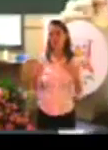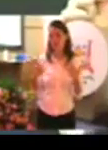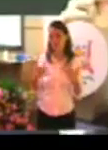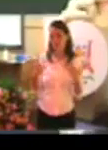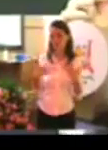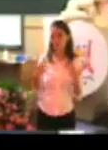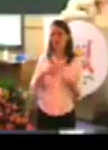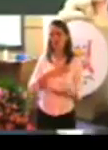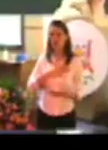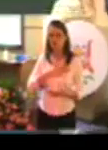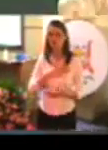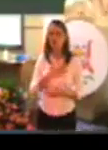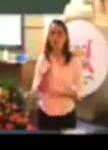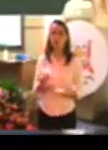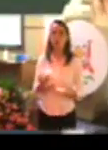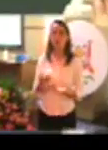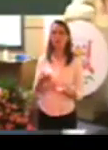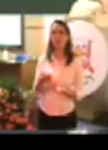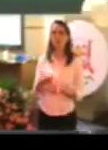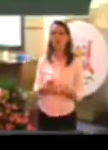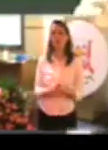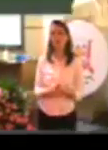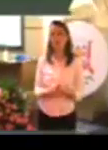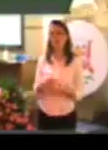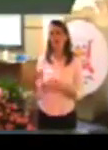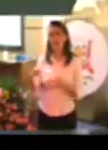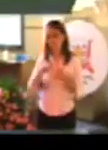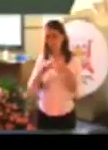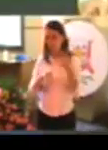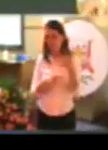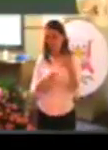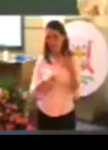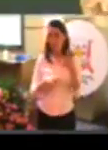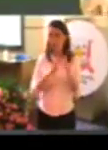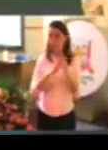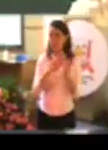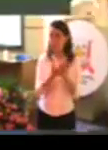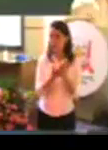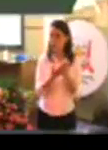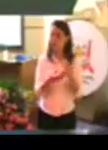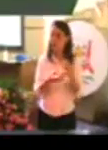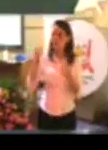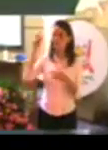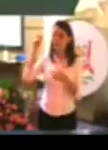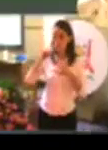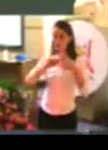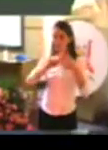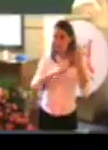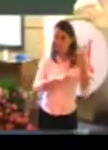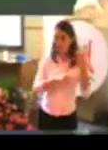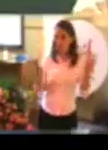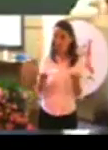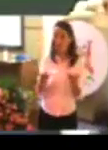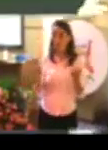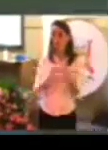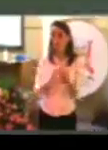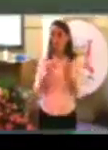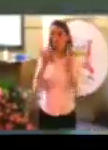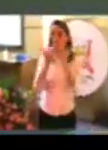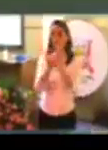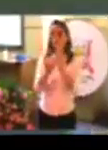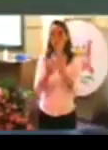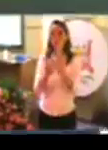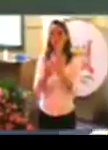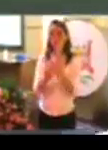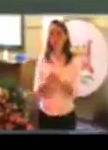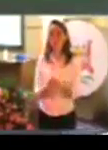para nossa satisfação, dessas 4 escolas que existiam naquela época, hoje,